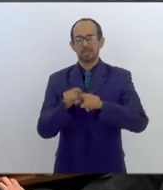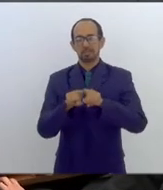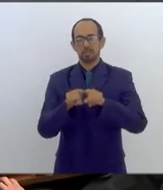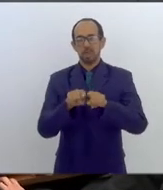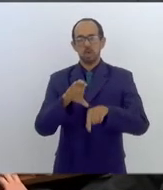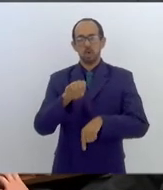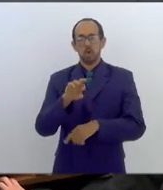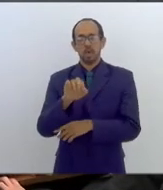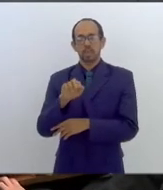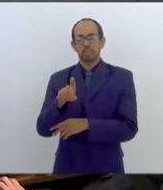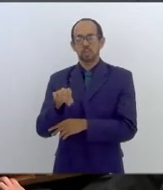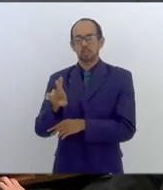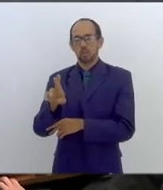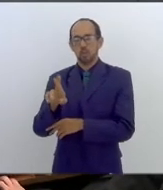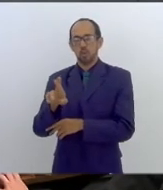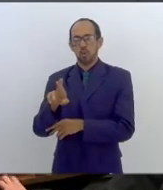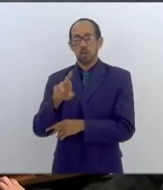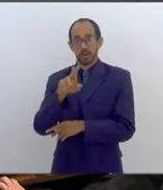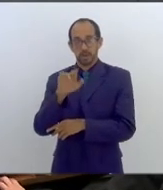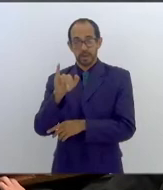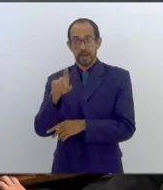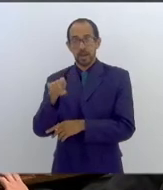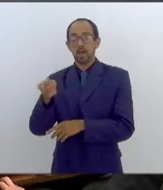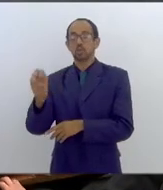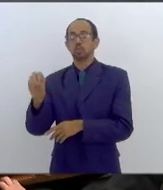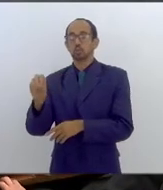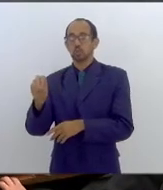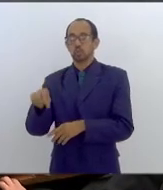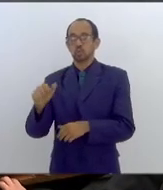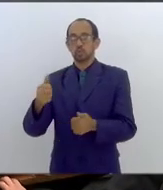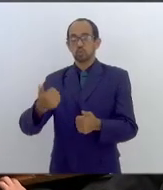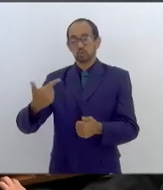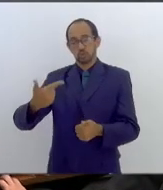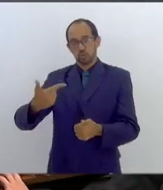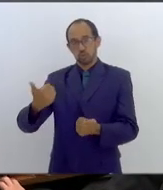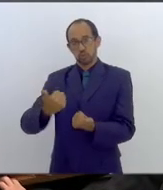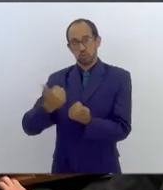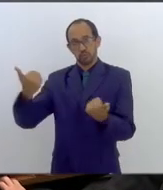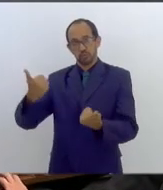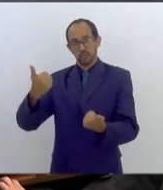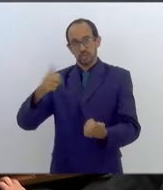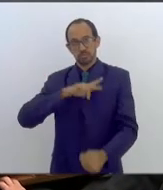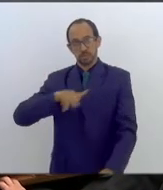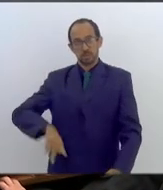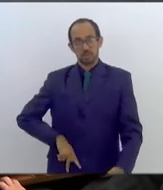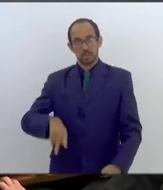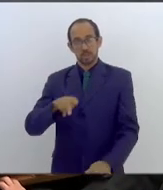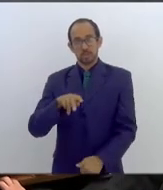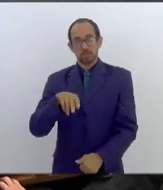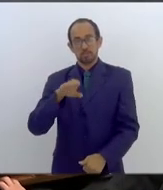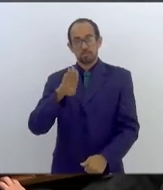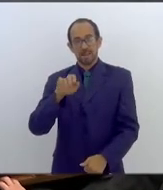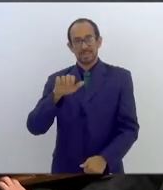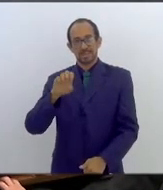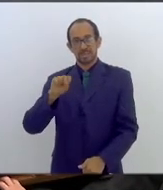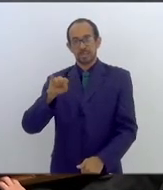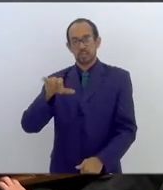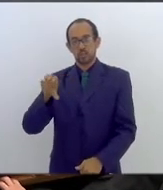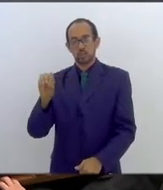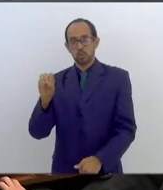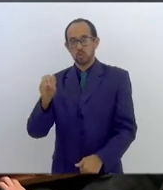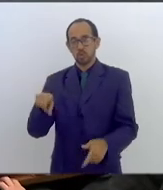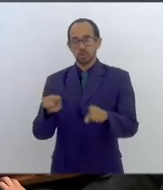corre Desembargador Ricardo cumprimentar nosso segundo vice para não marco Basílio cumprimentar nosso homenageado